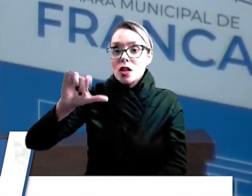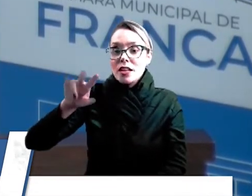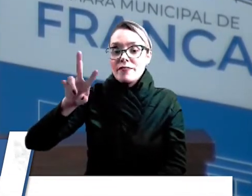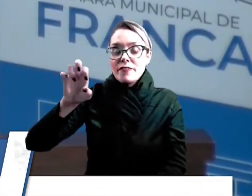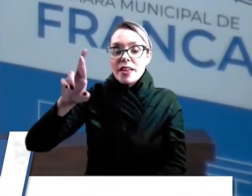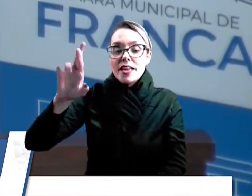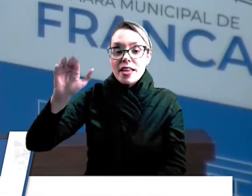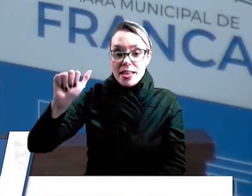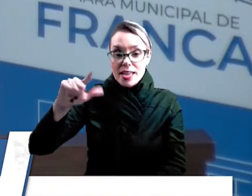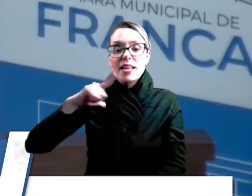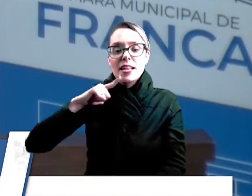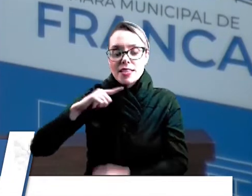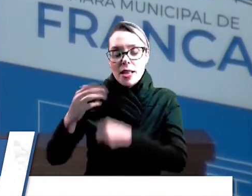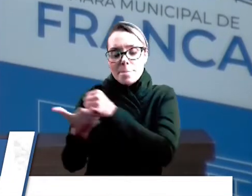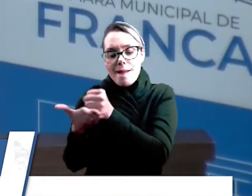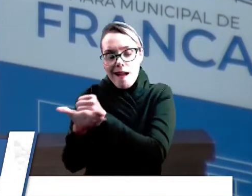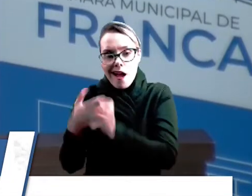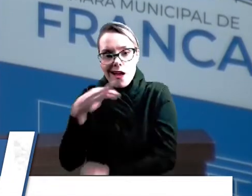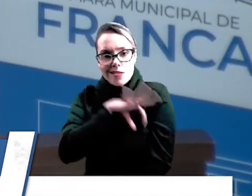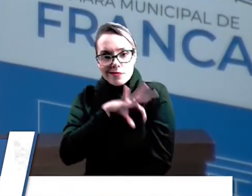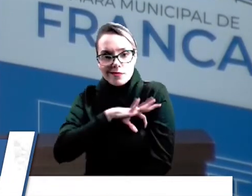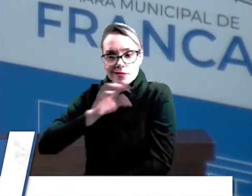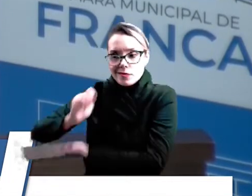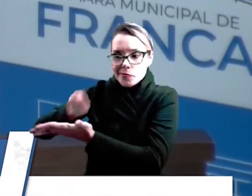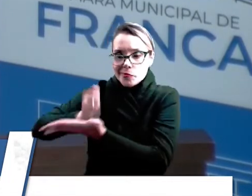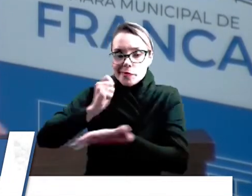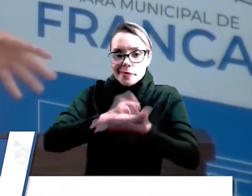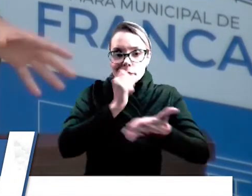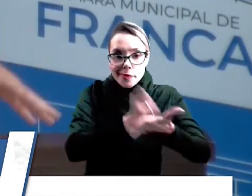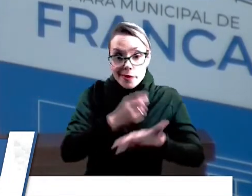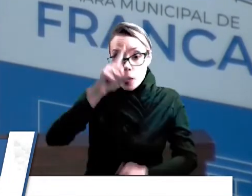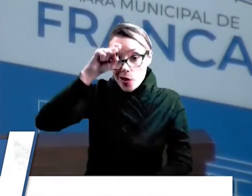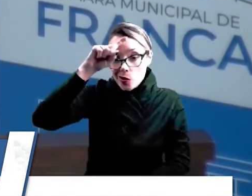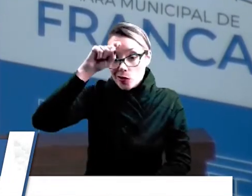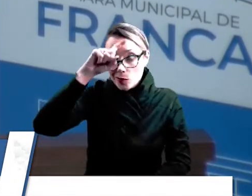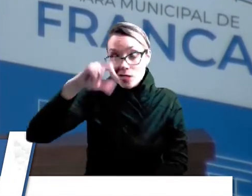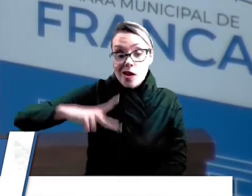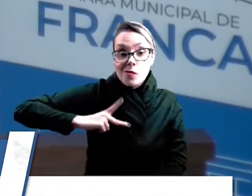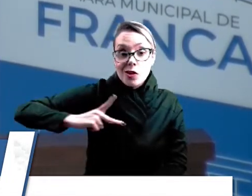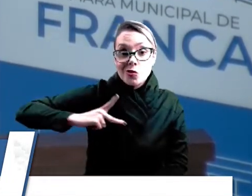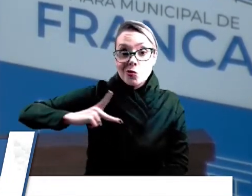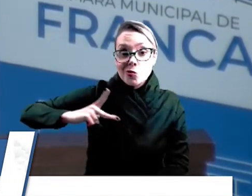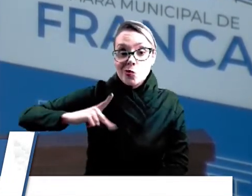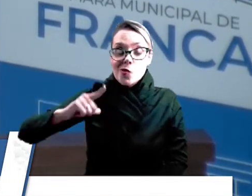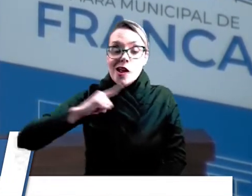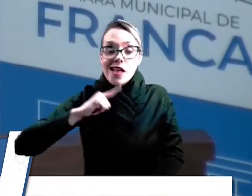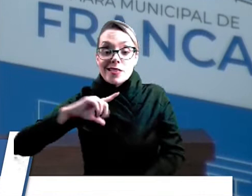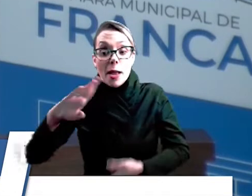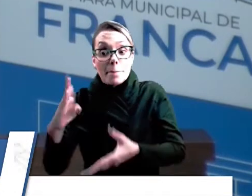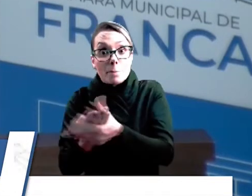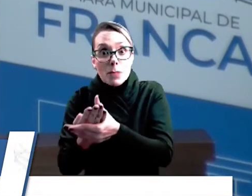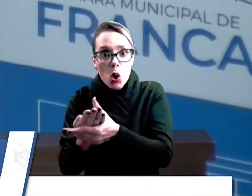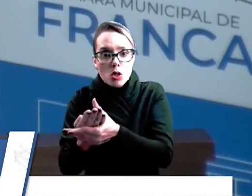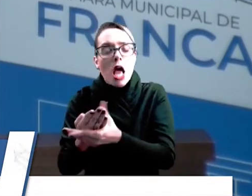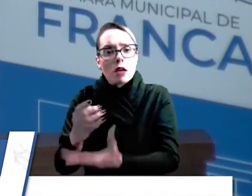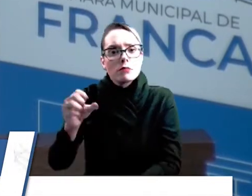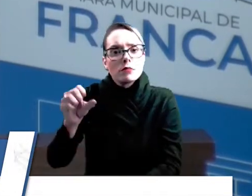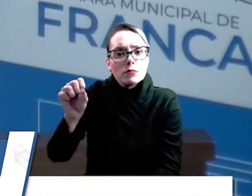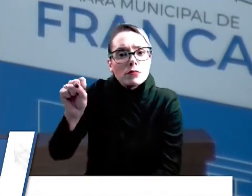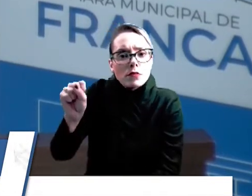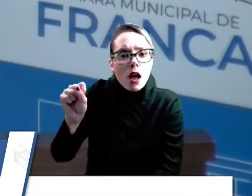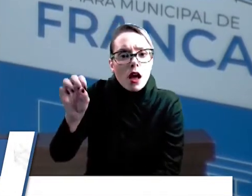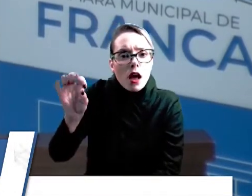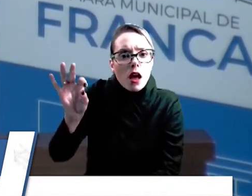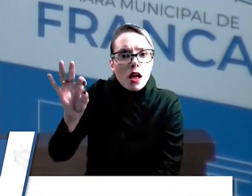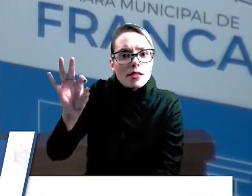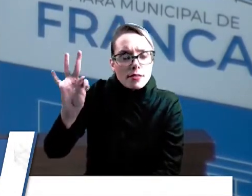associação de hospitais privados que entrou com essa ação no Supremo e o interesse privado foi